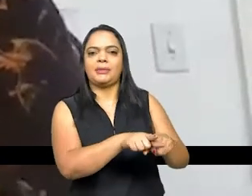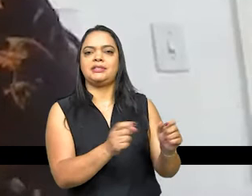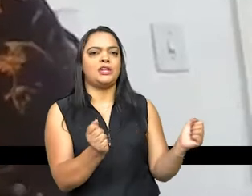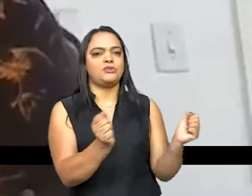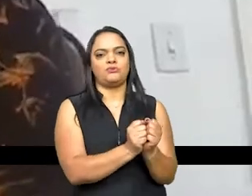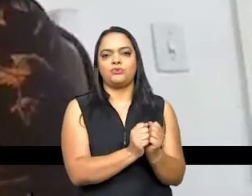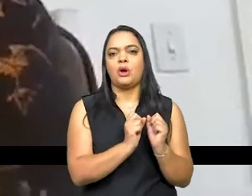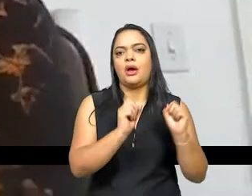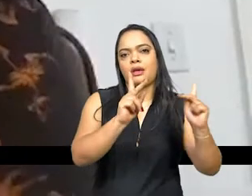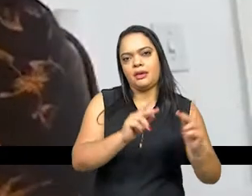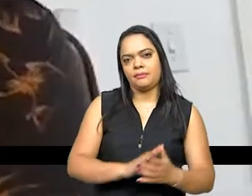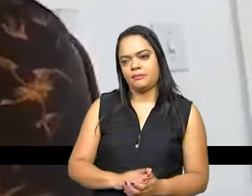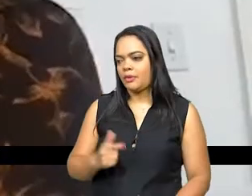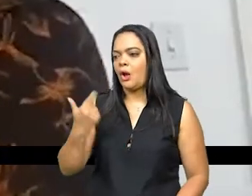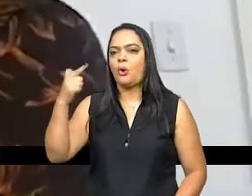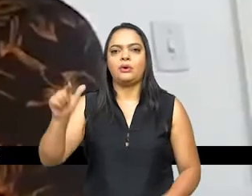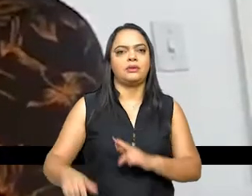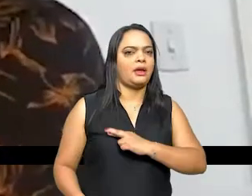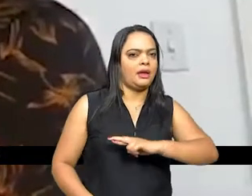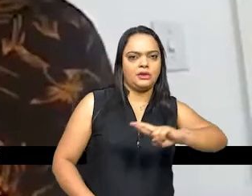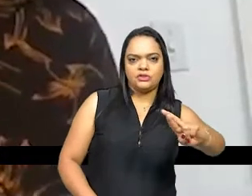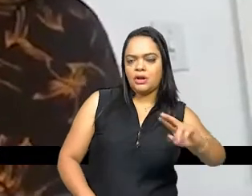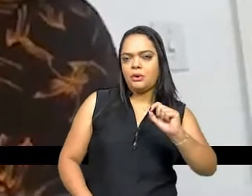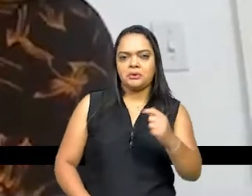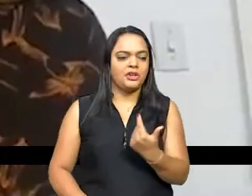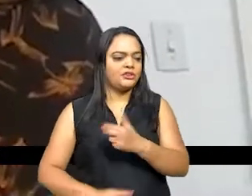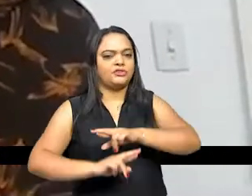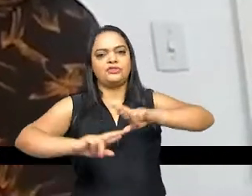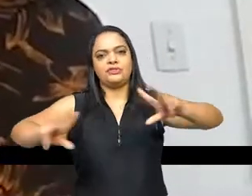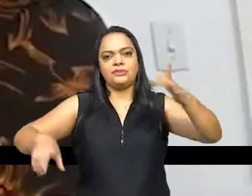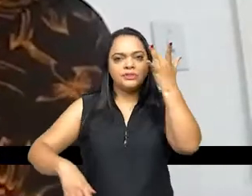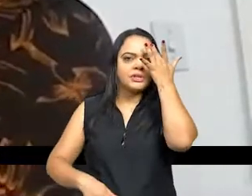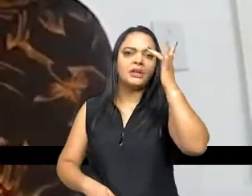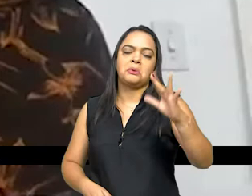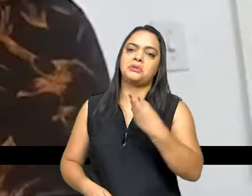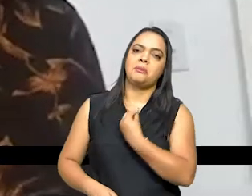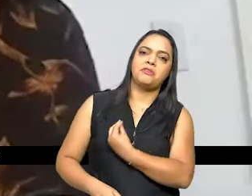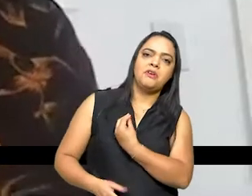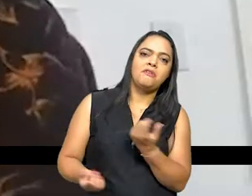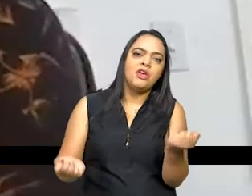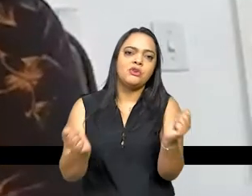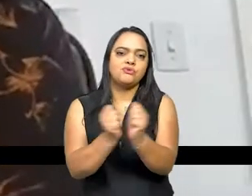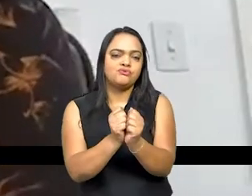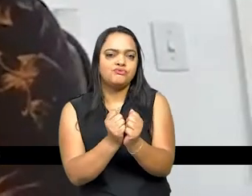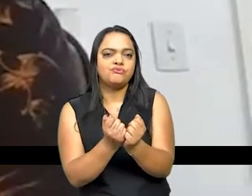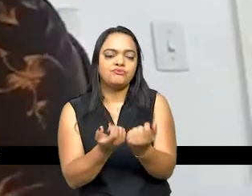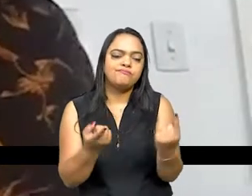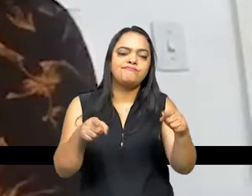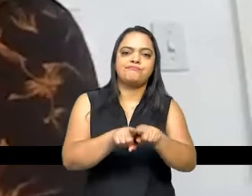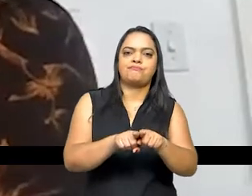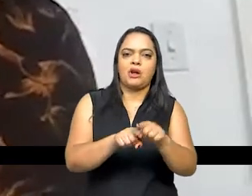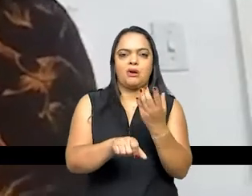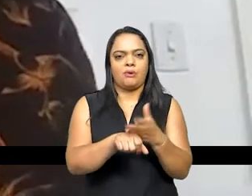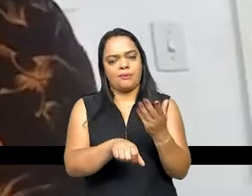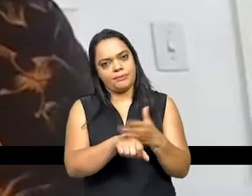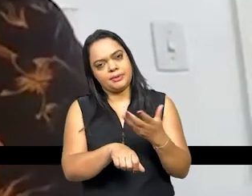uma outra religião, uma outra forma de exercício da religiosidade que não está sabendo conviver com esses saberes, com essas práticas.